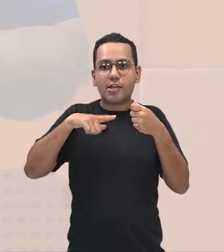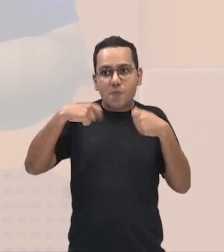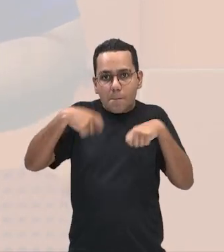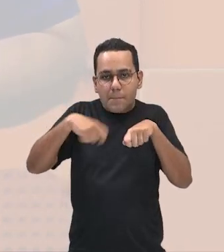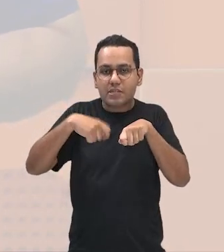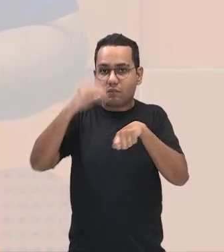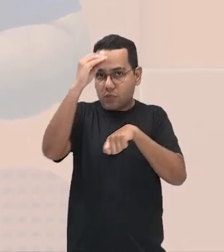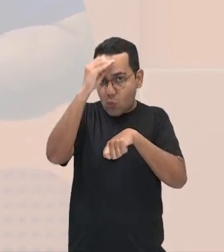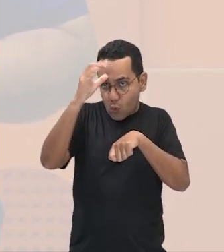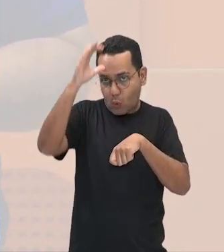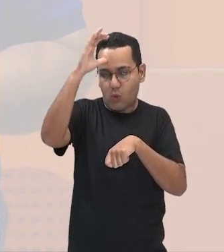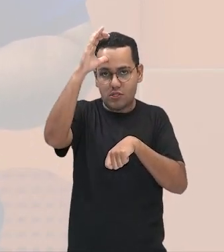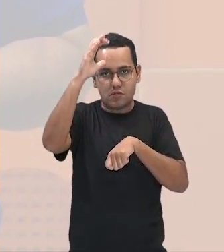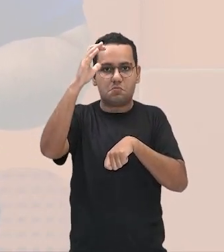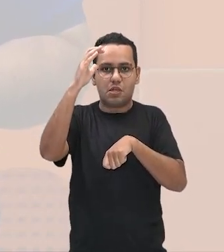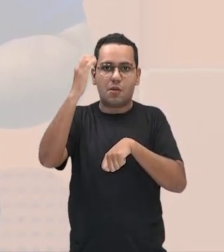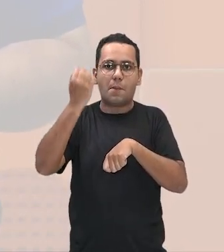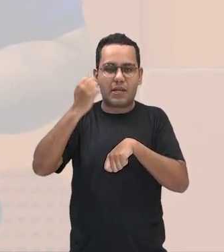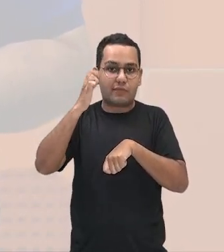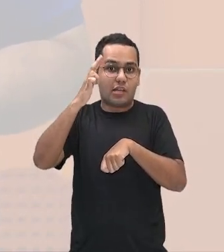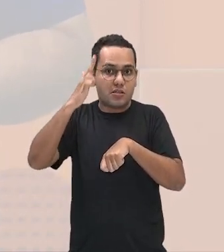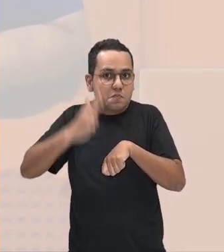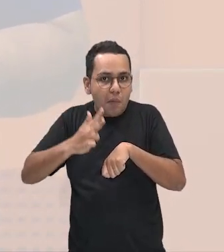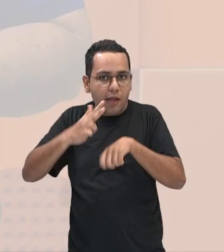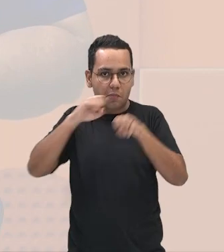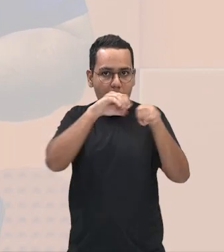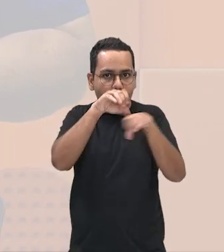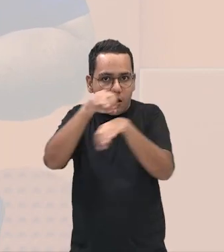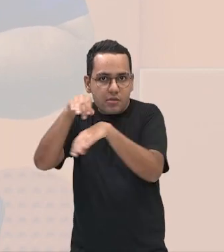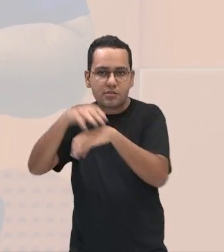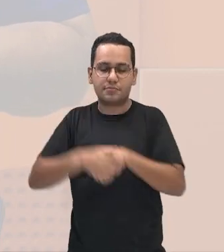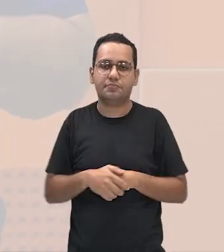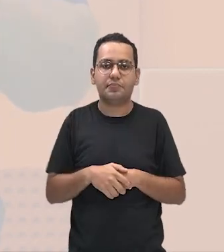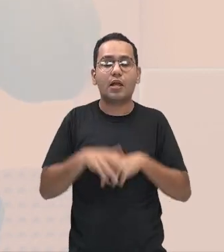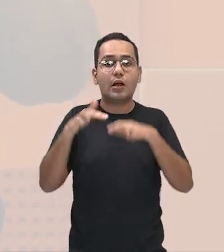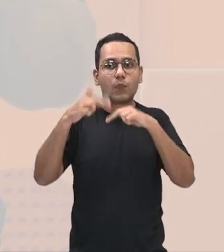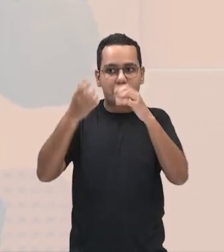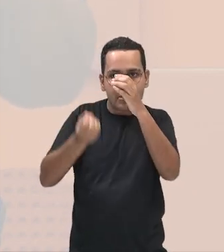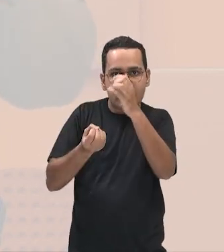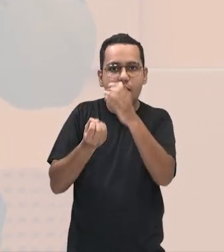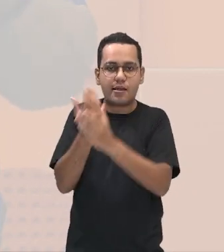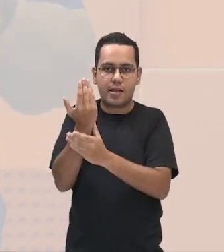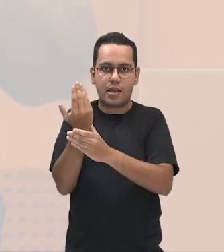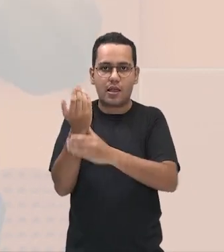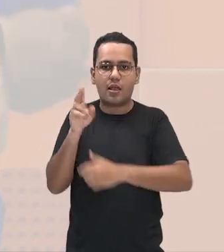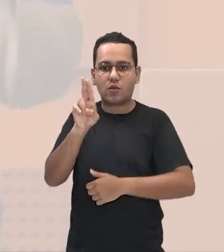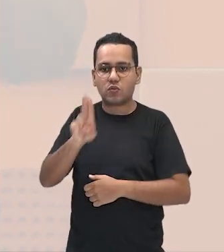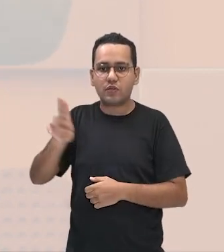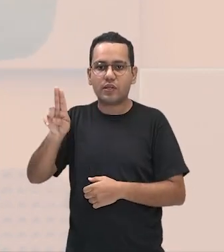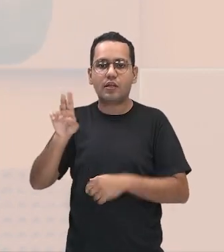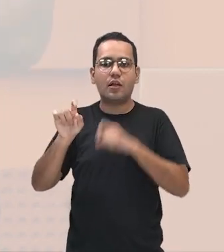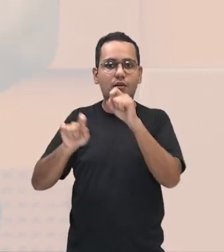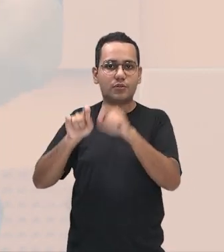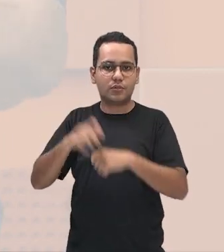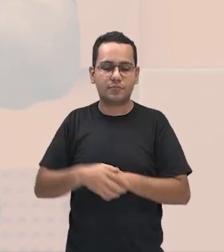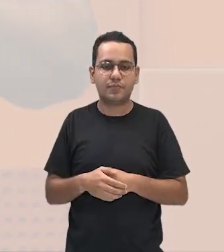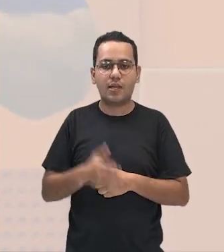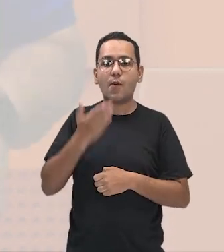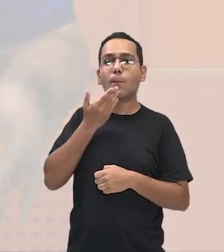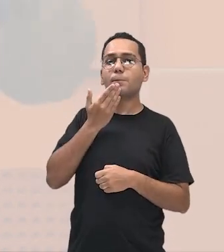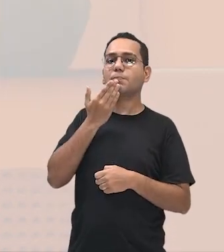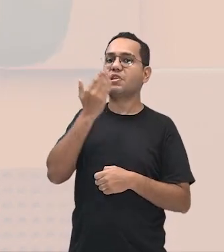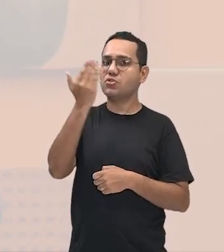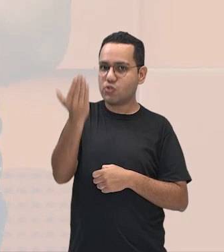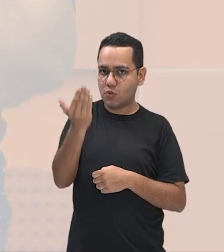A partir do momento que a gente cria as universidades, então, eles vão dar como se fosse ali, né, uma autorização para que